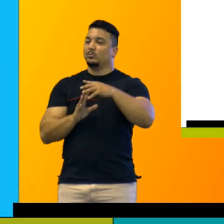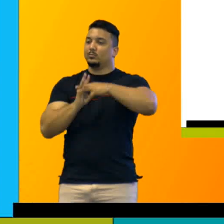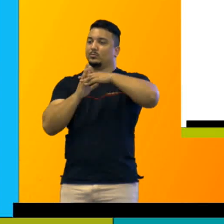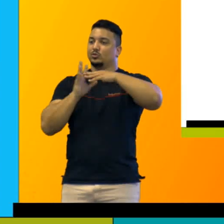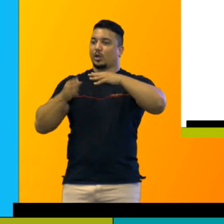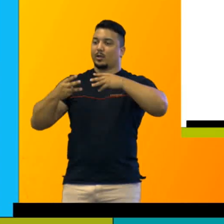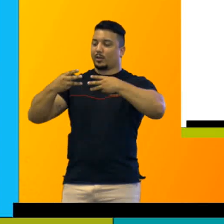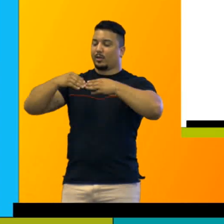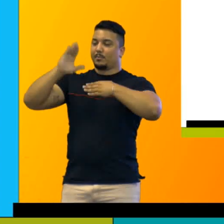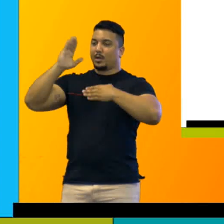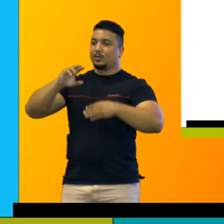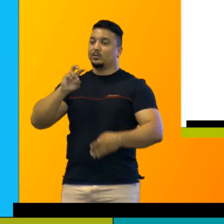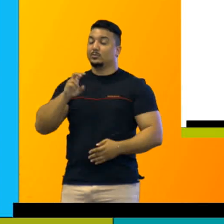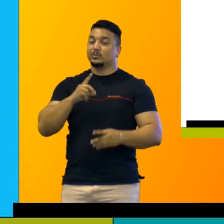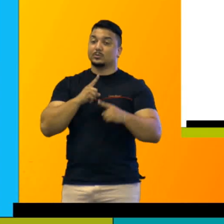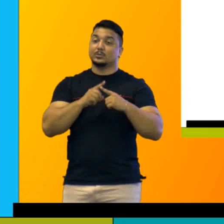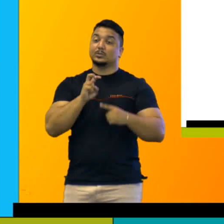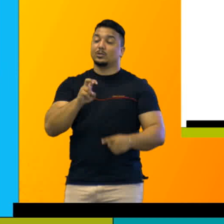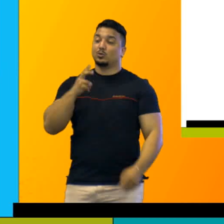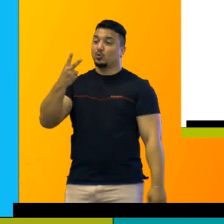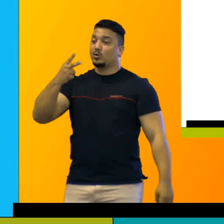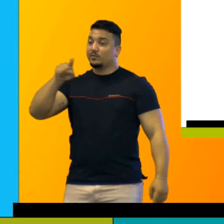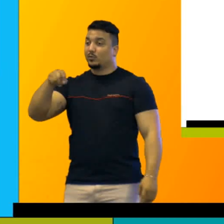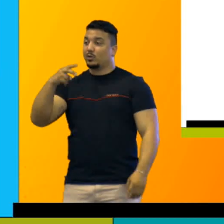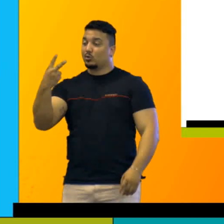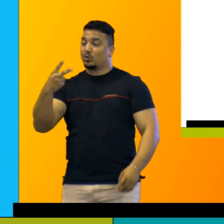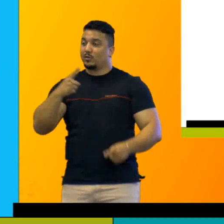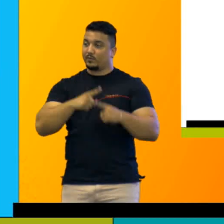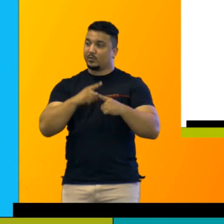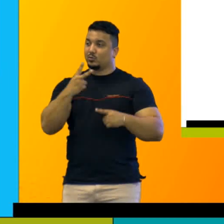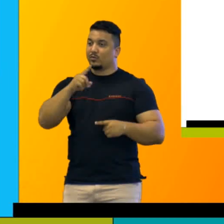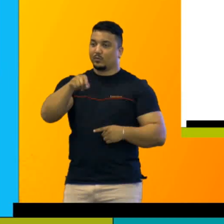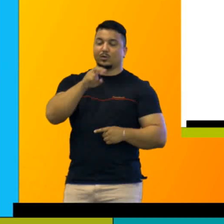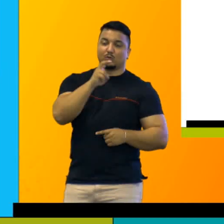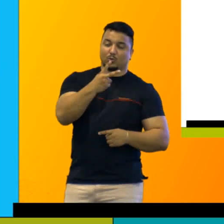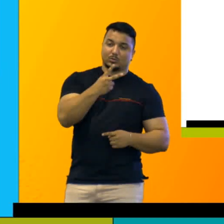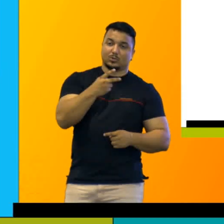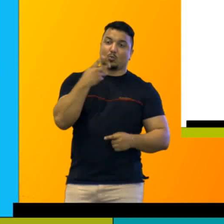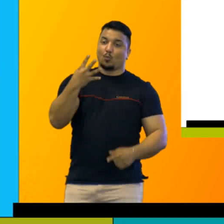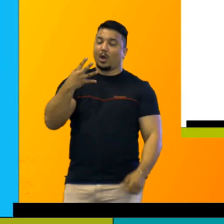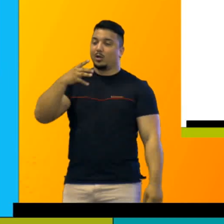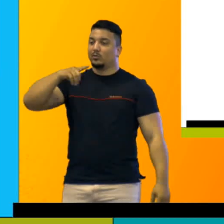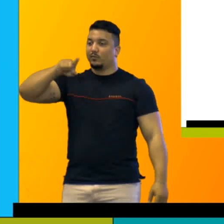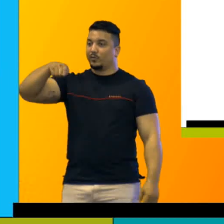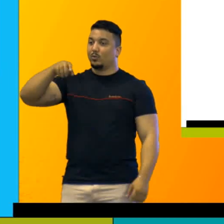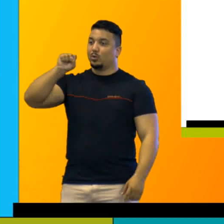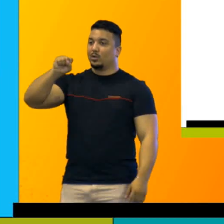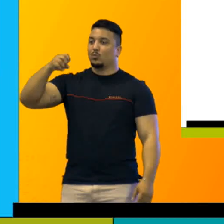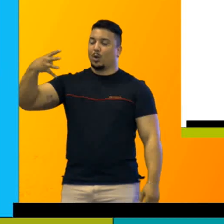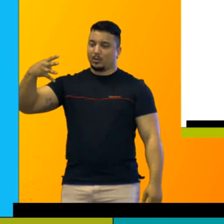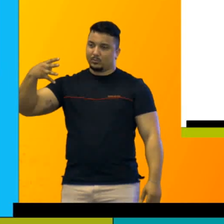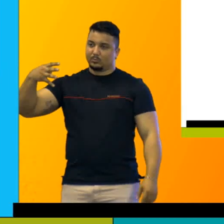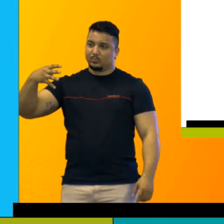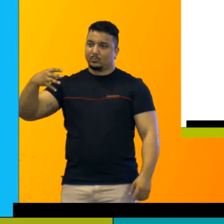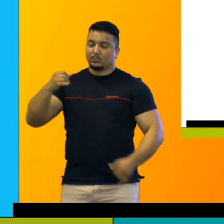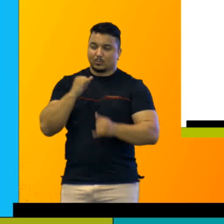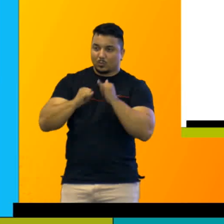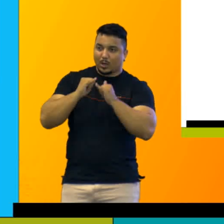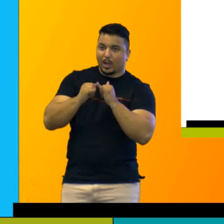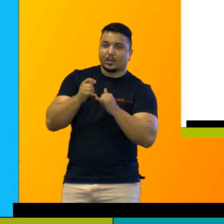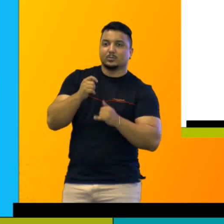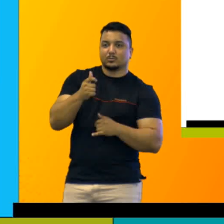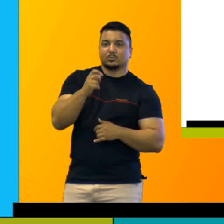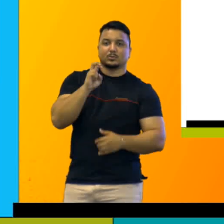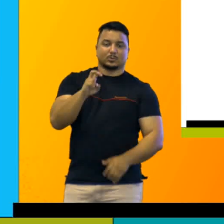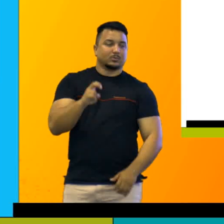ó. Raiz de 5, 2,2 vezes 2,2, dá 4,84. Já está bem pertinho de 5, ó.